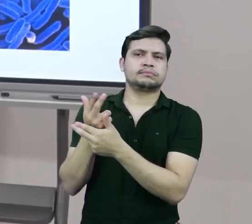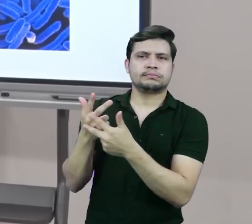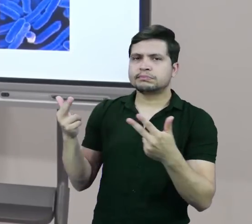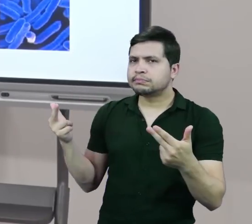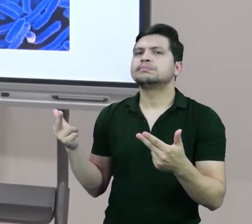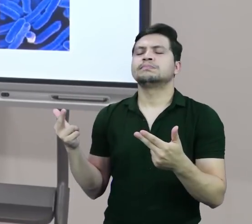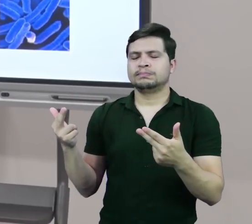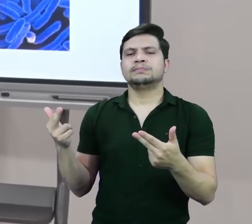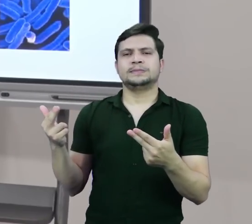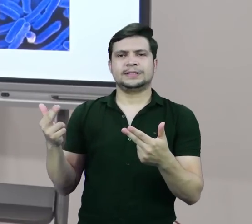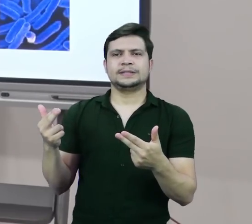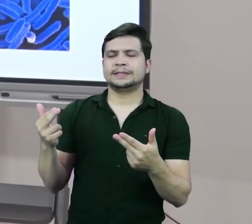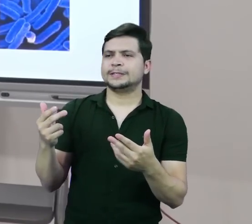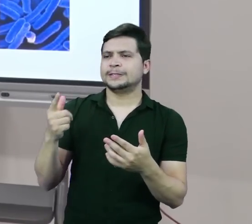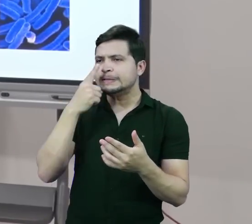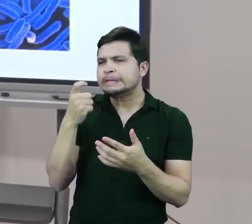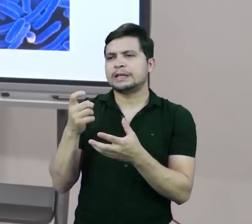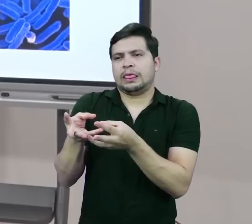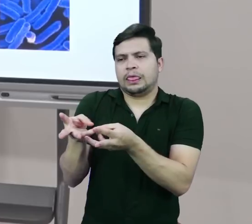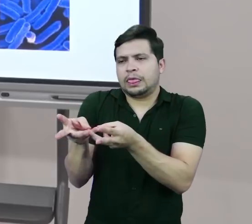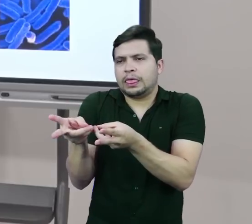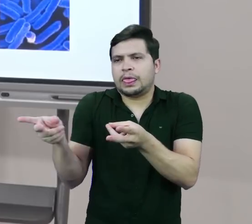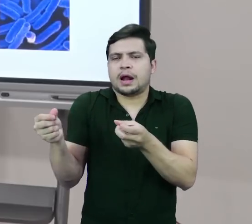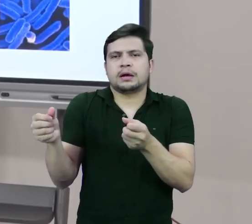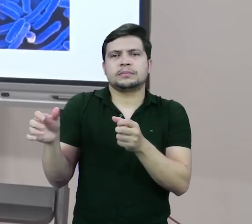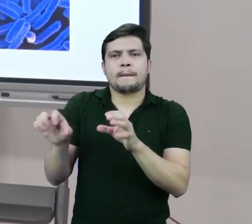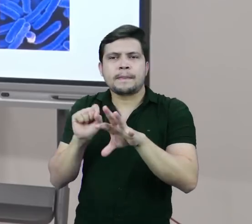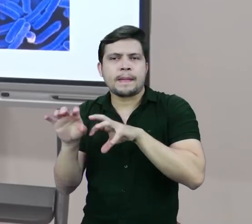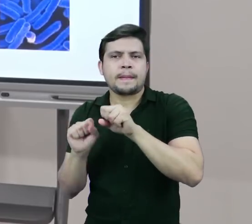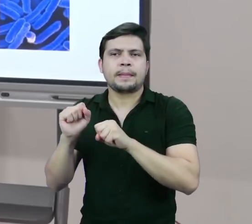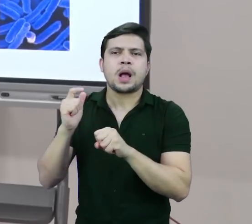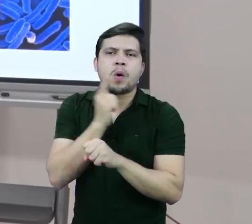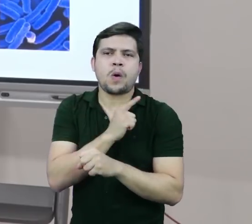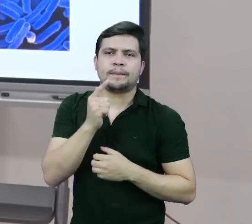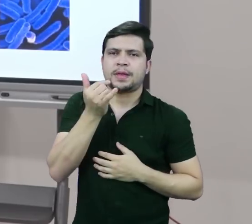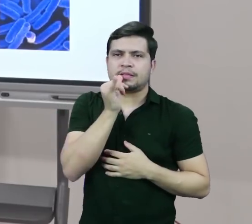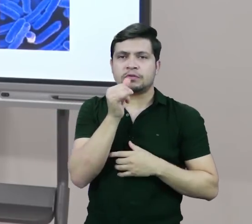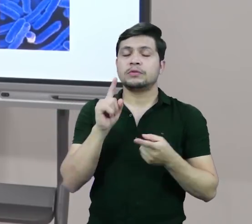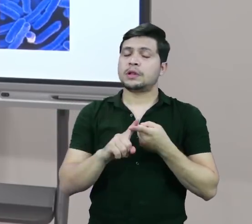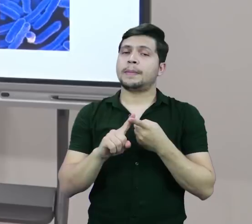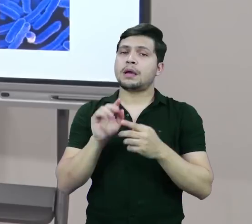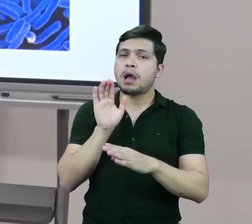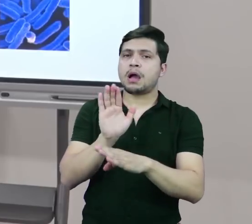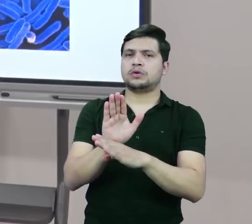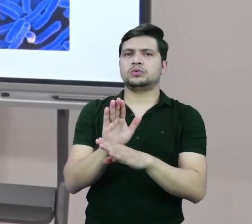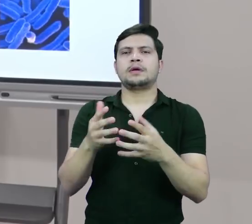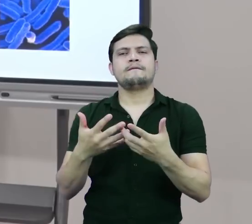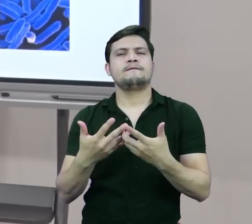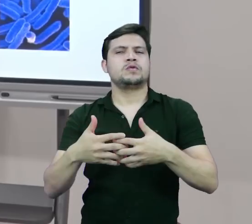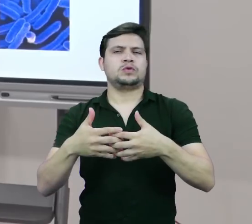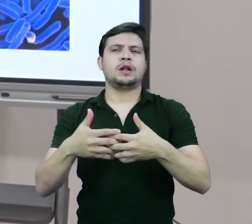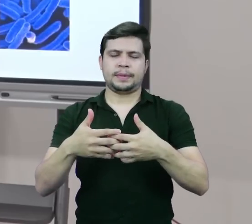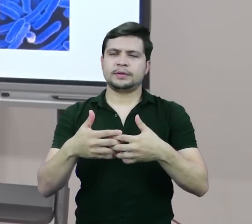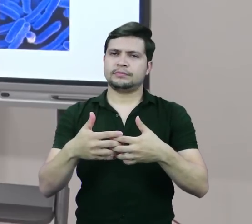si, para obter energia e as substâncias necessárias ao funcionamento do organismo. Então, os decompositores eles